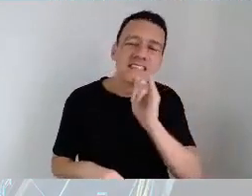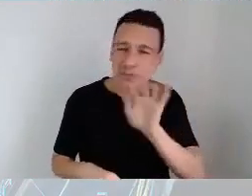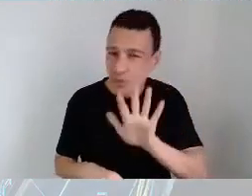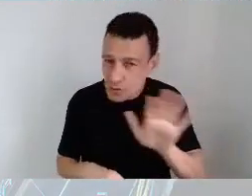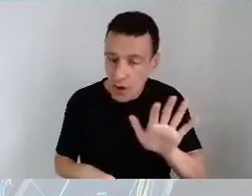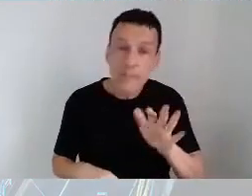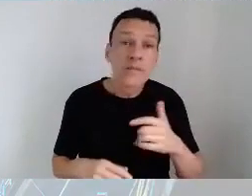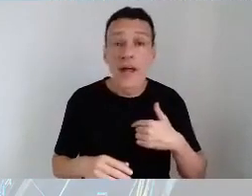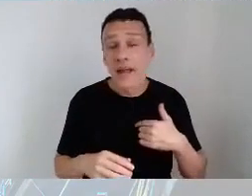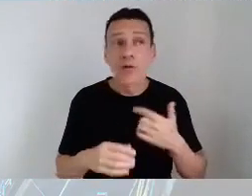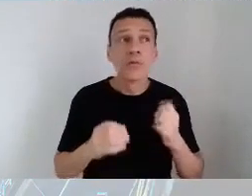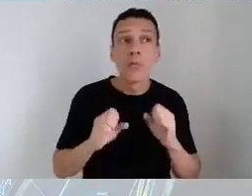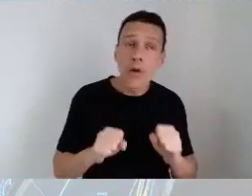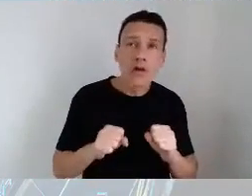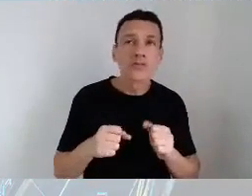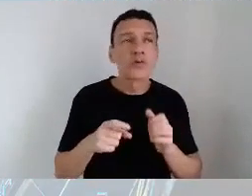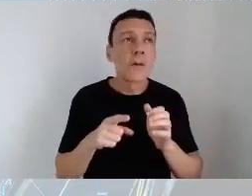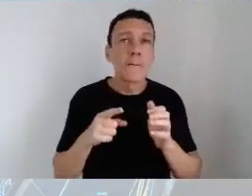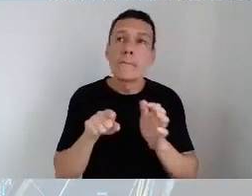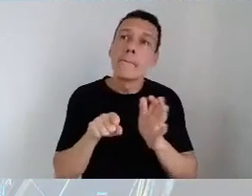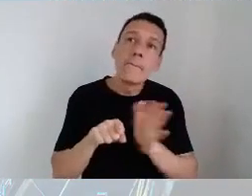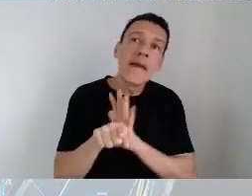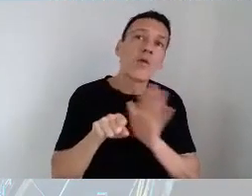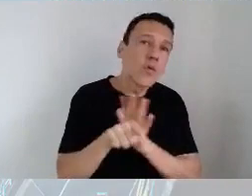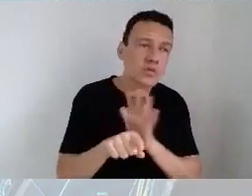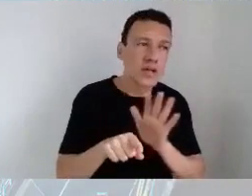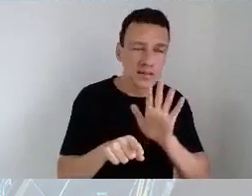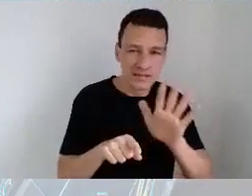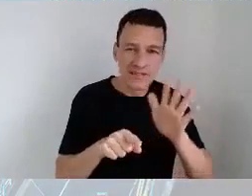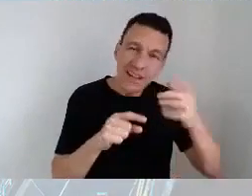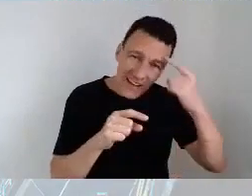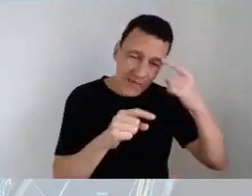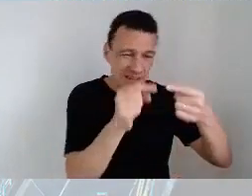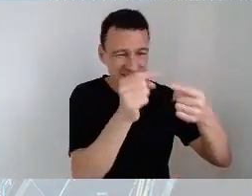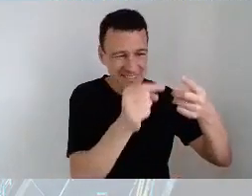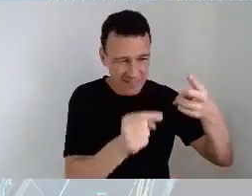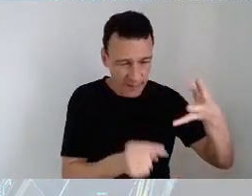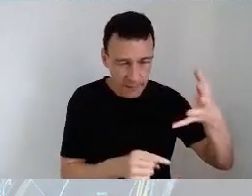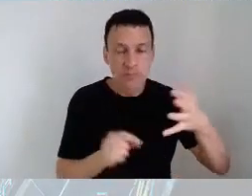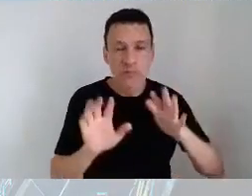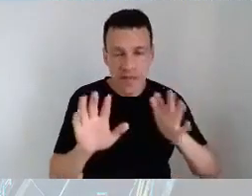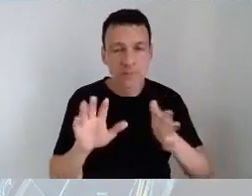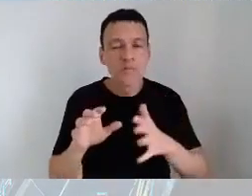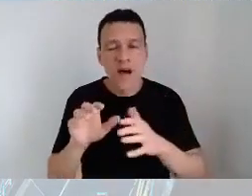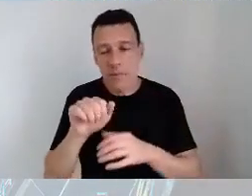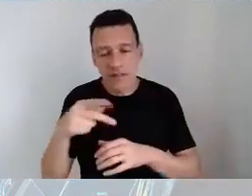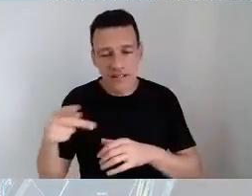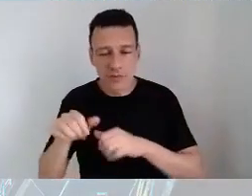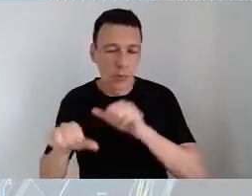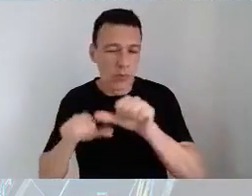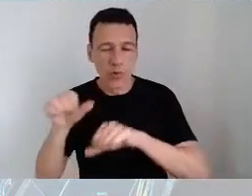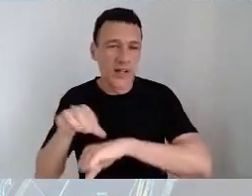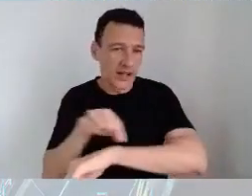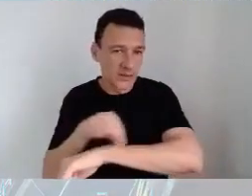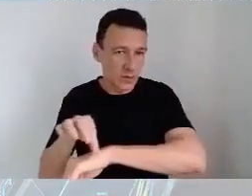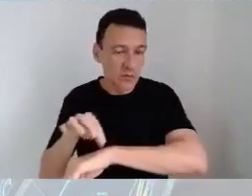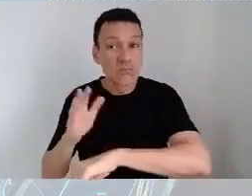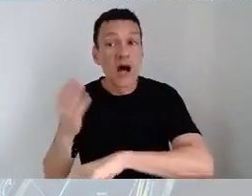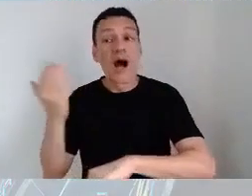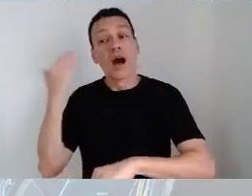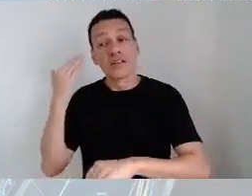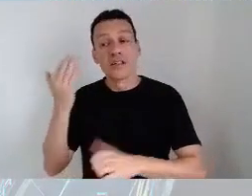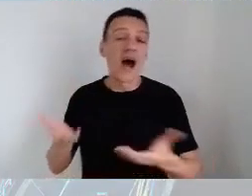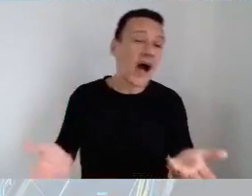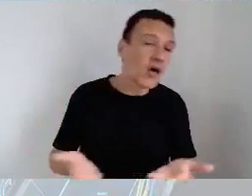fazer e fazendo o link com os pilares. Né? Então, se eu estou falando que é uma aplicação que está mudando a arquitetura, como era antes, como é agora, como é volumetria,